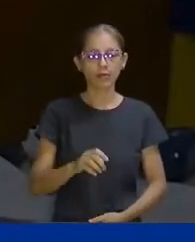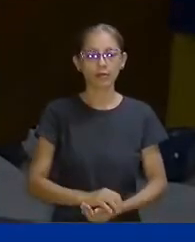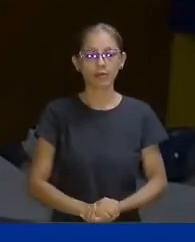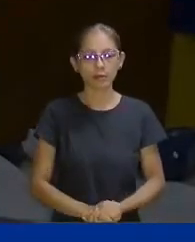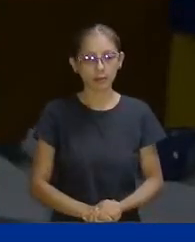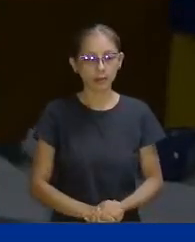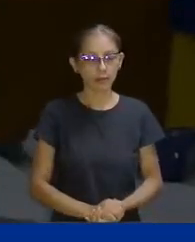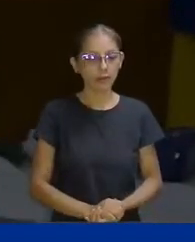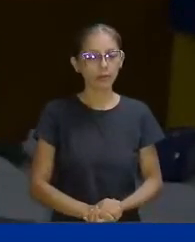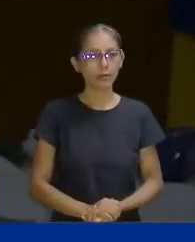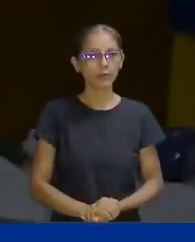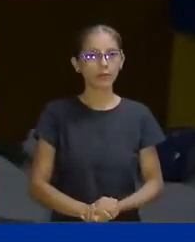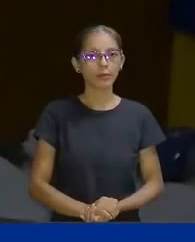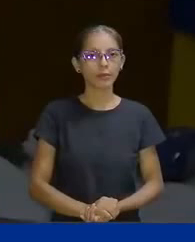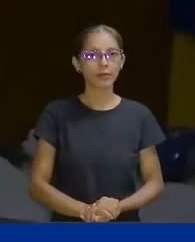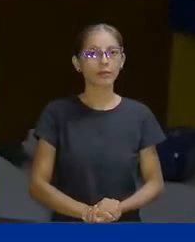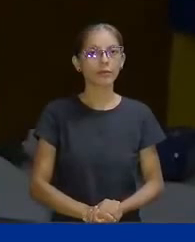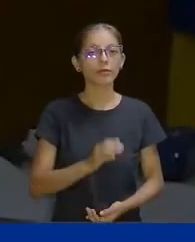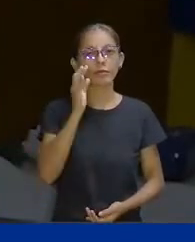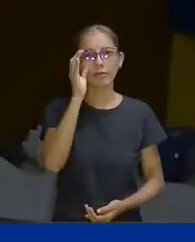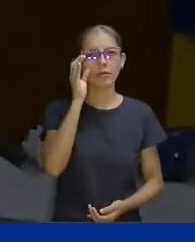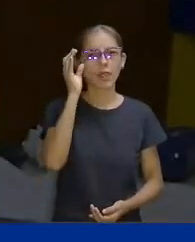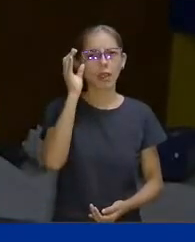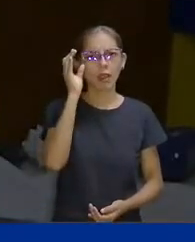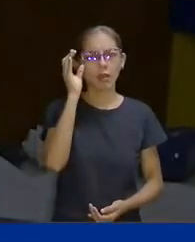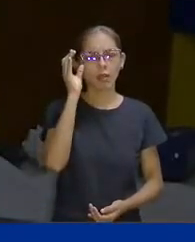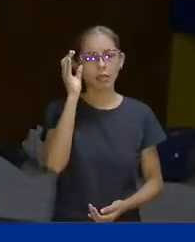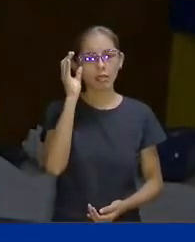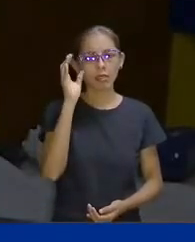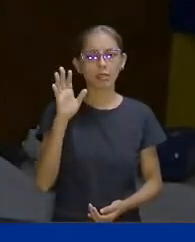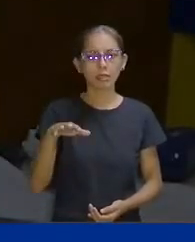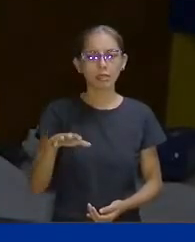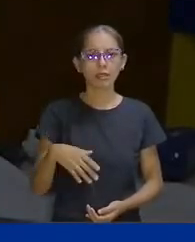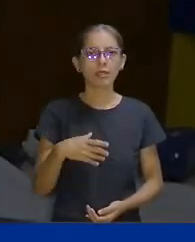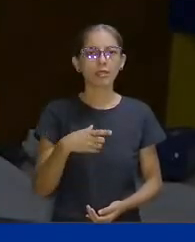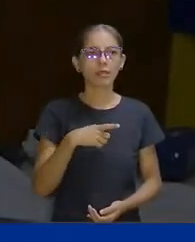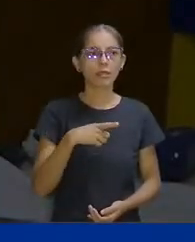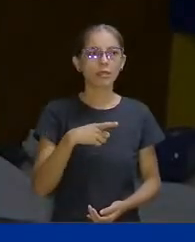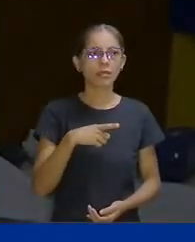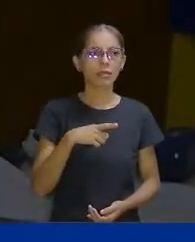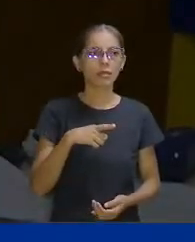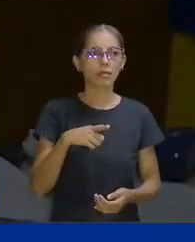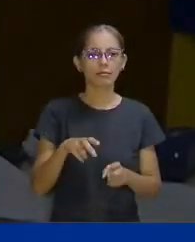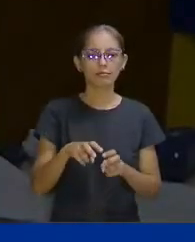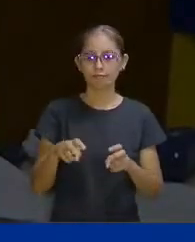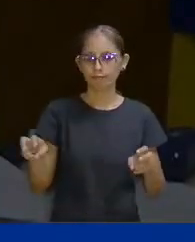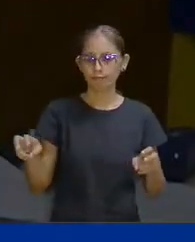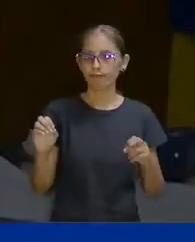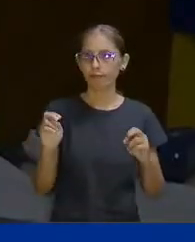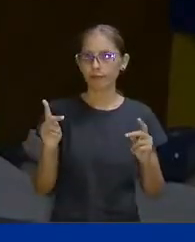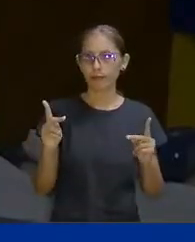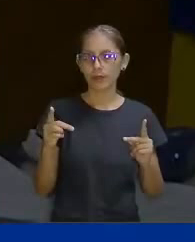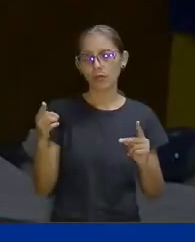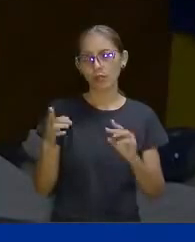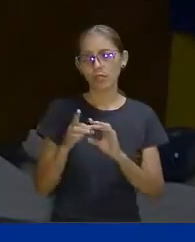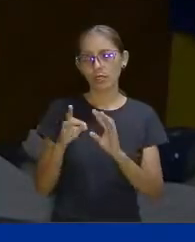juíza relatora. Desembargador Carmo, no próximo processo nós temos quórum. Vossa Excelência está liberado então, está